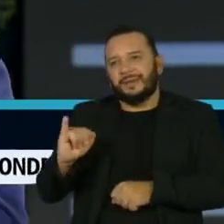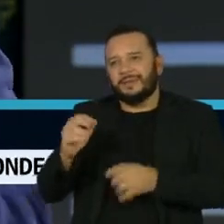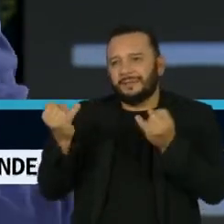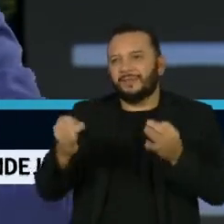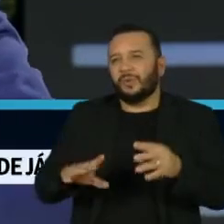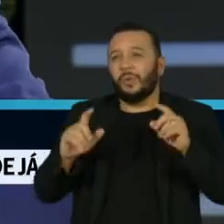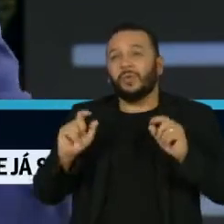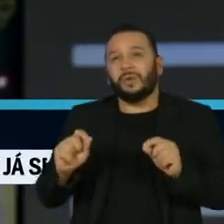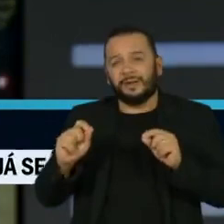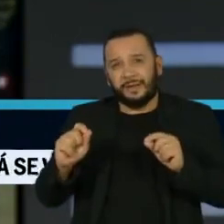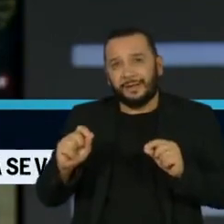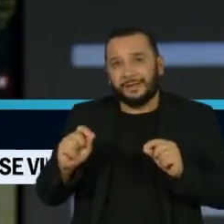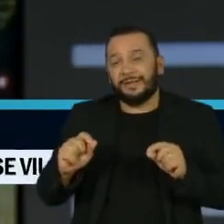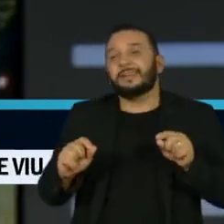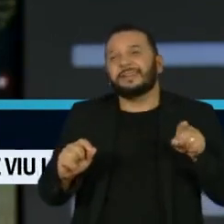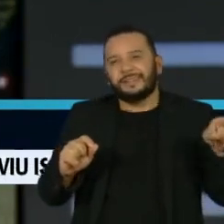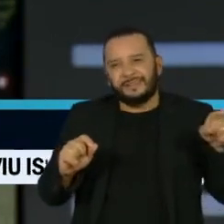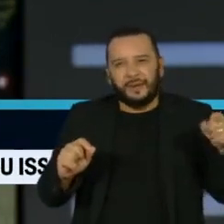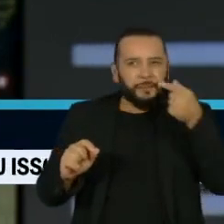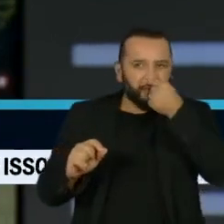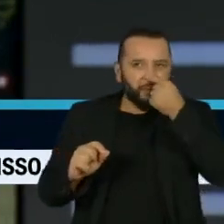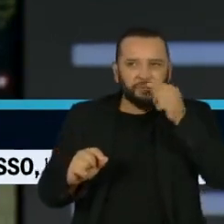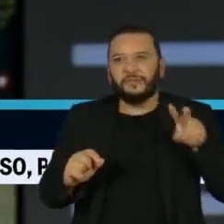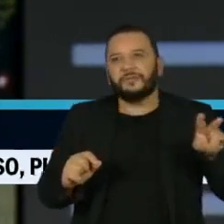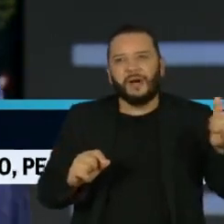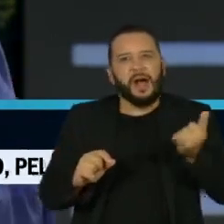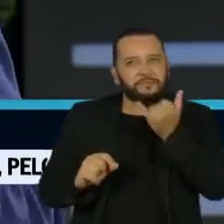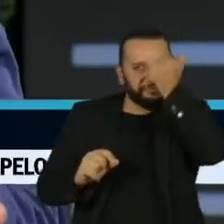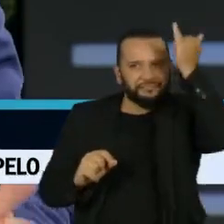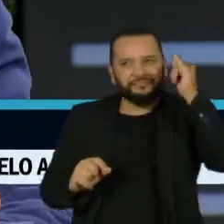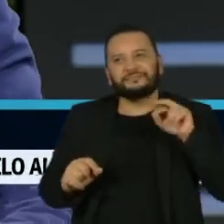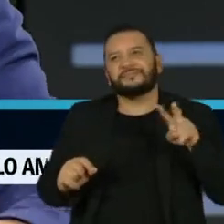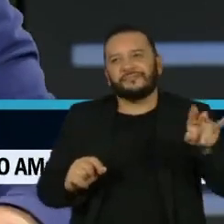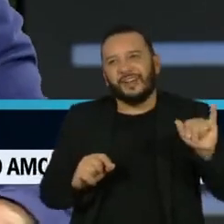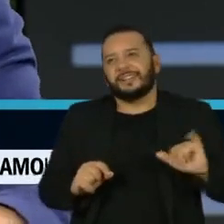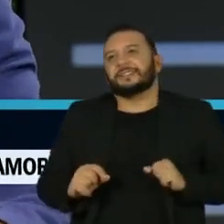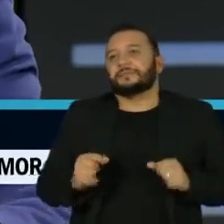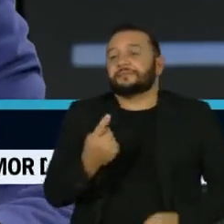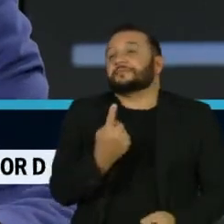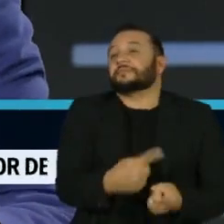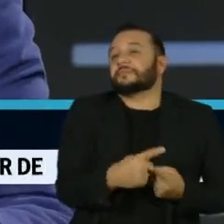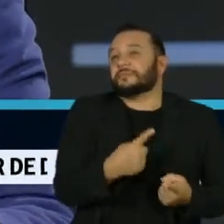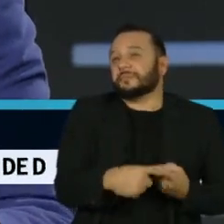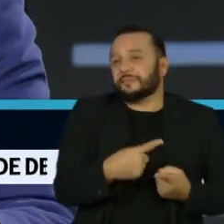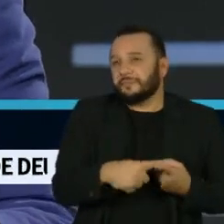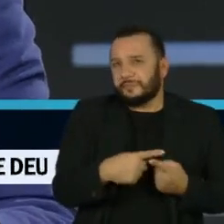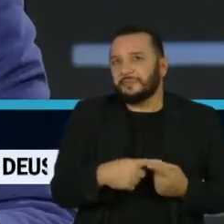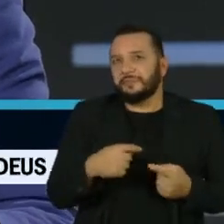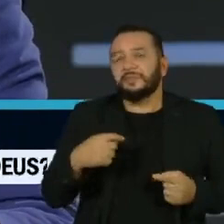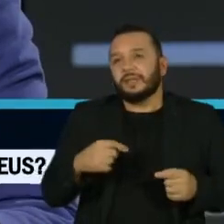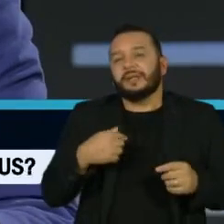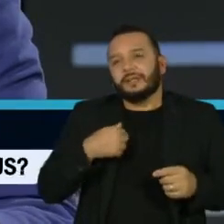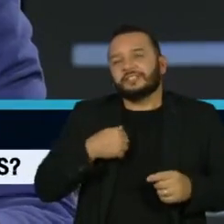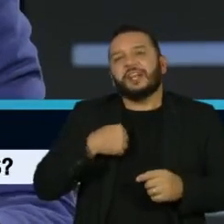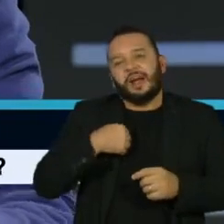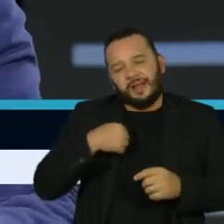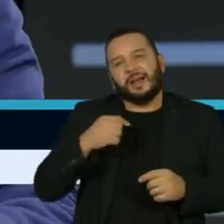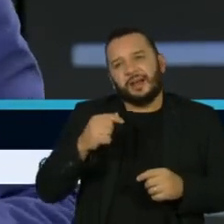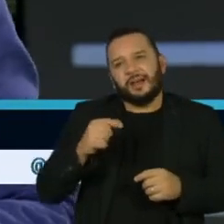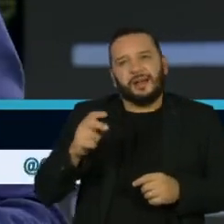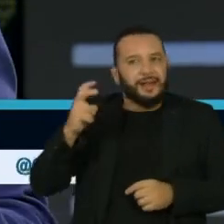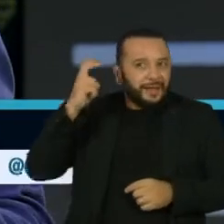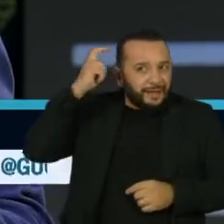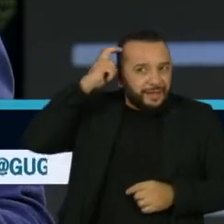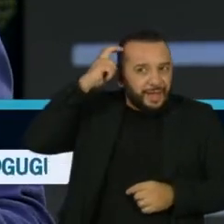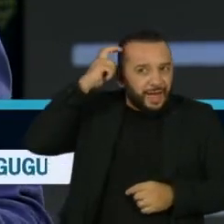que o tiro pode sair pela culatra. Ele fala assim, a gente está falando agora de Kiev cair a qualquer momento,